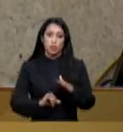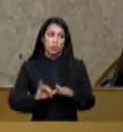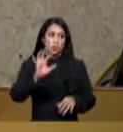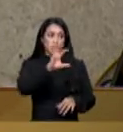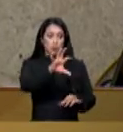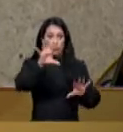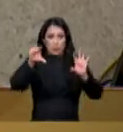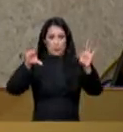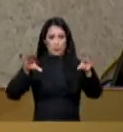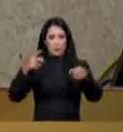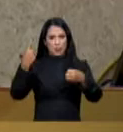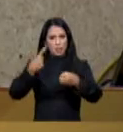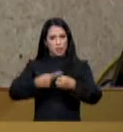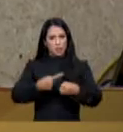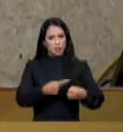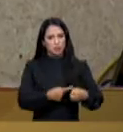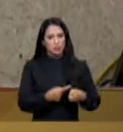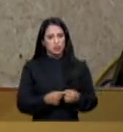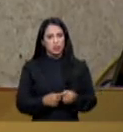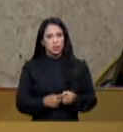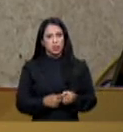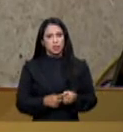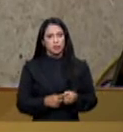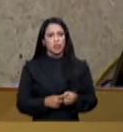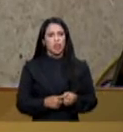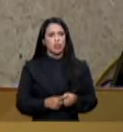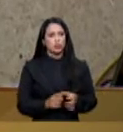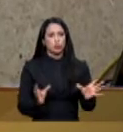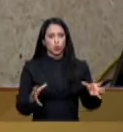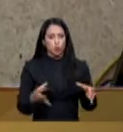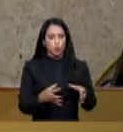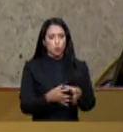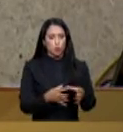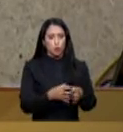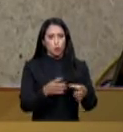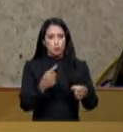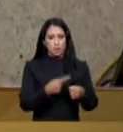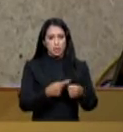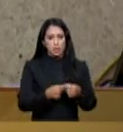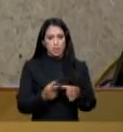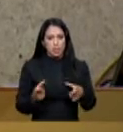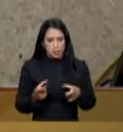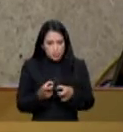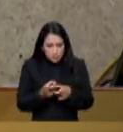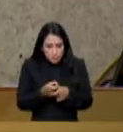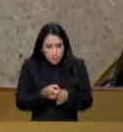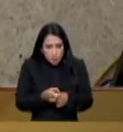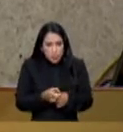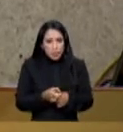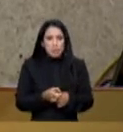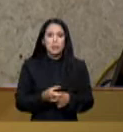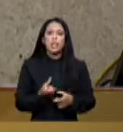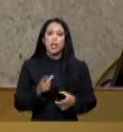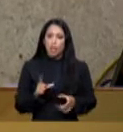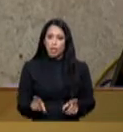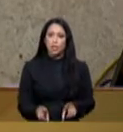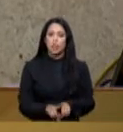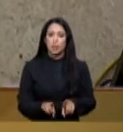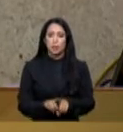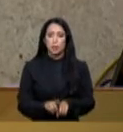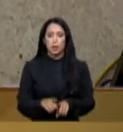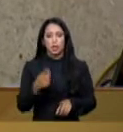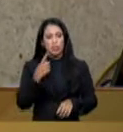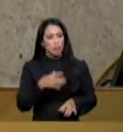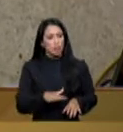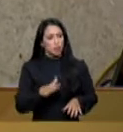regiões metropolitanas, aglomerações urbanas e micro-regiões, no atendimento do